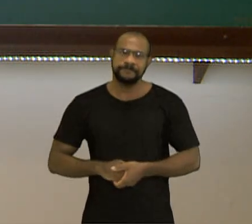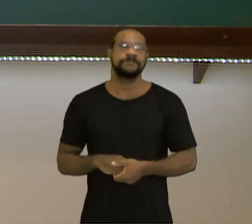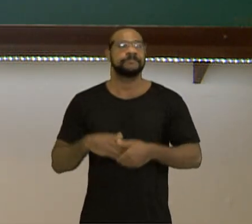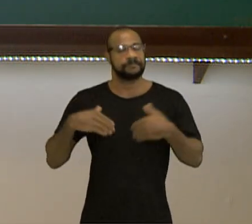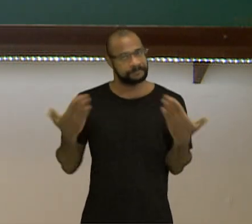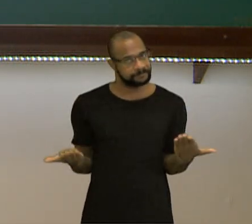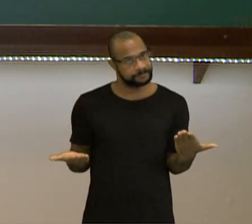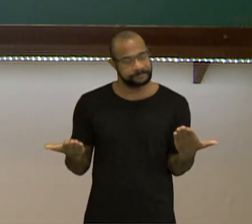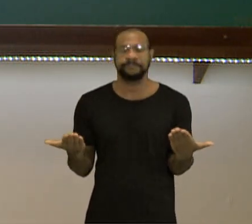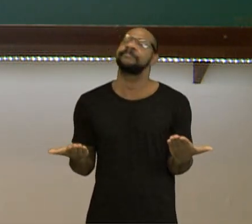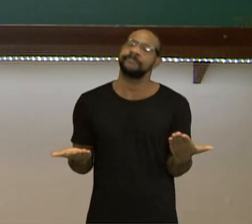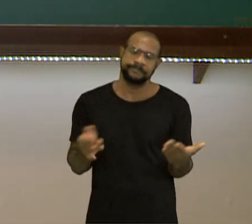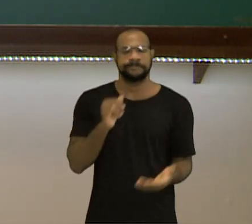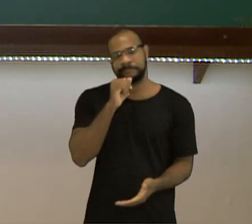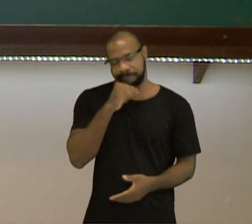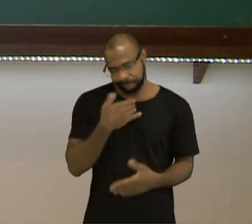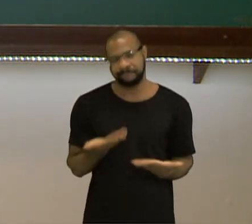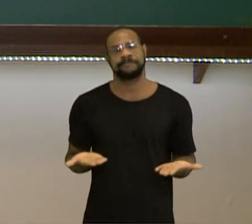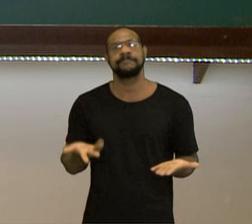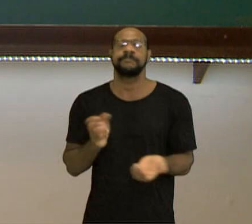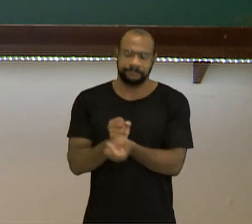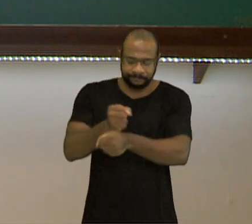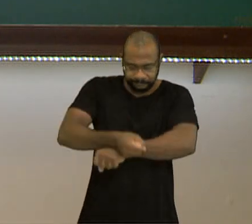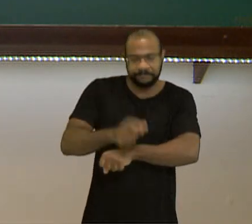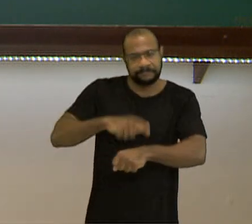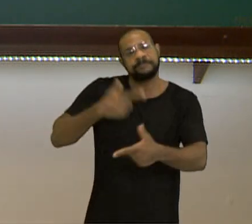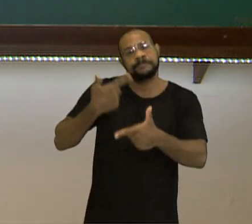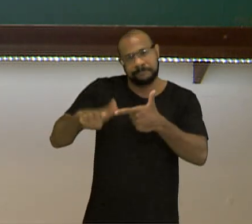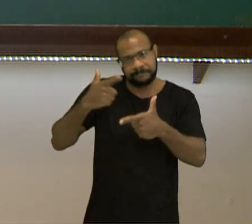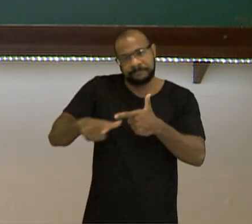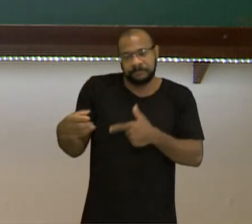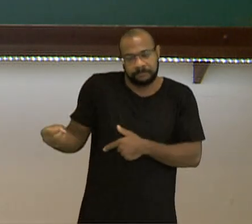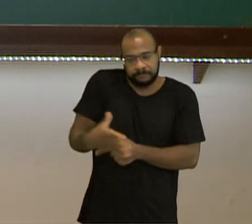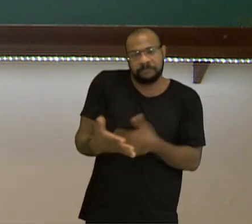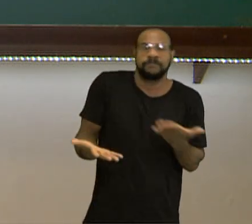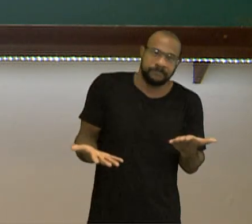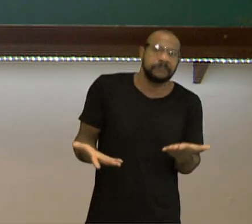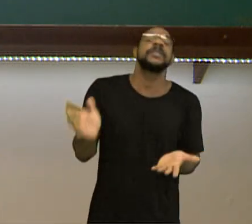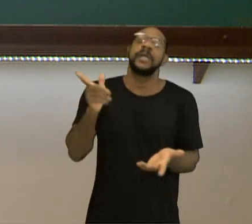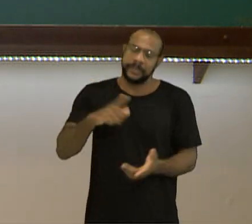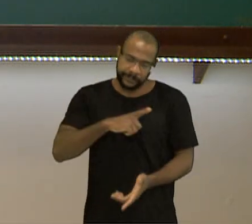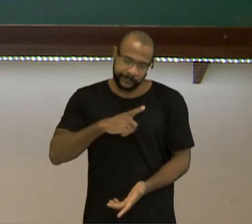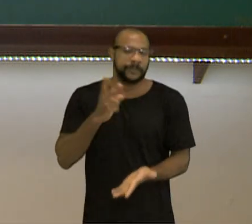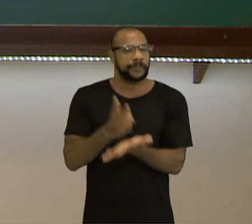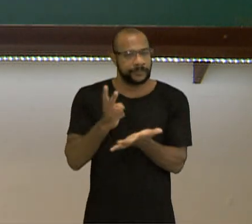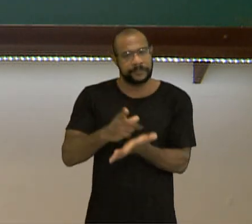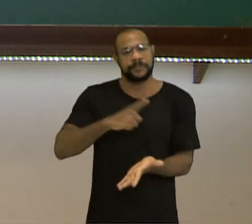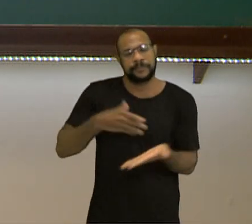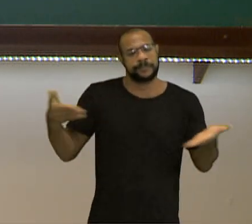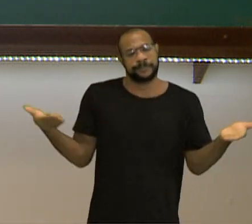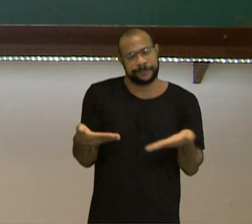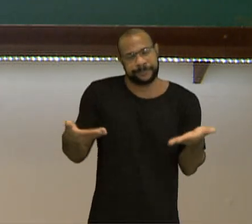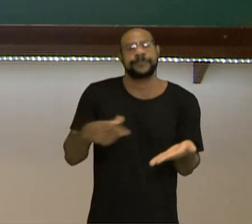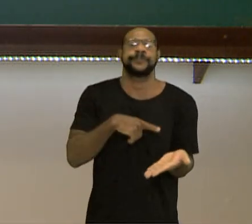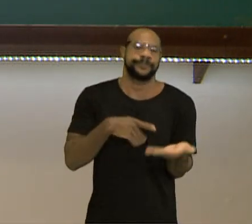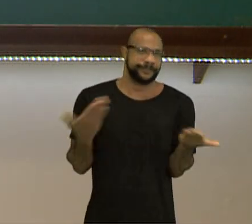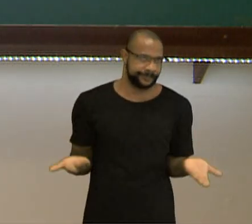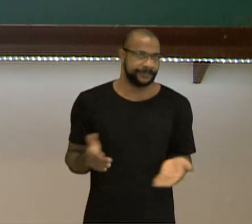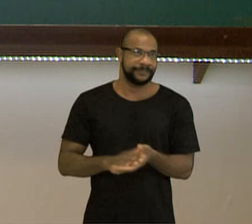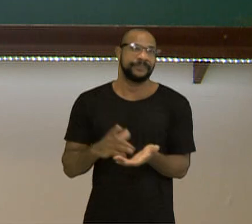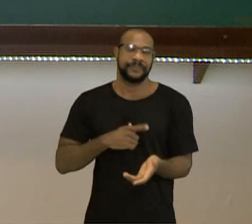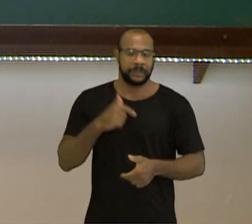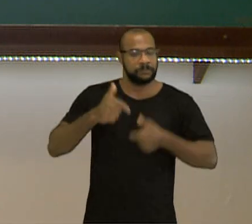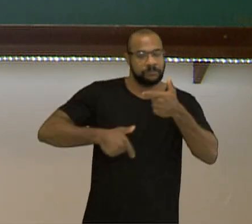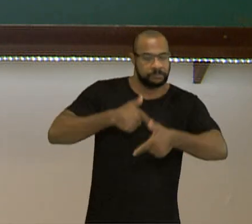escravizados. Infelizmente, a escravidão é, sim, um problema recente, ela ainda existe na atualidade. Nós temos trabalhadores